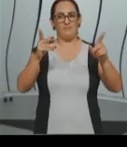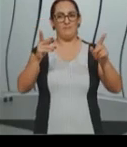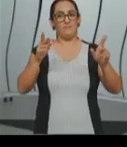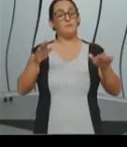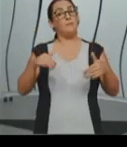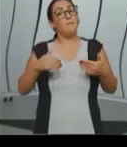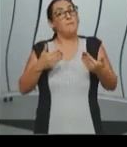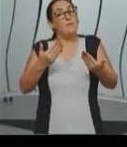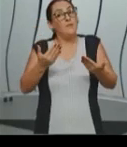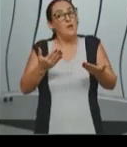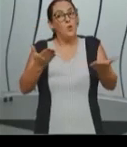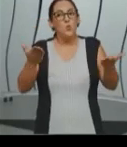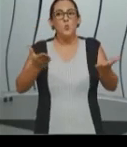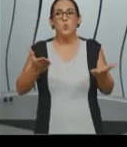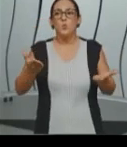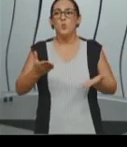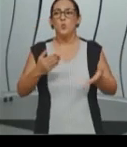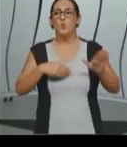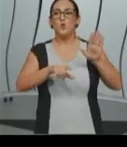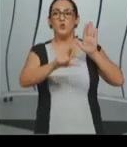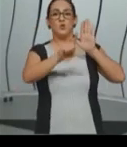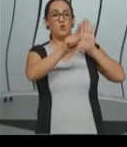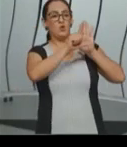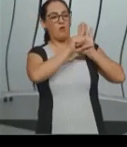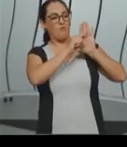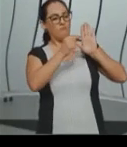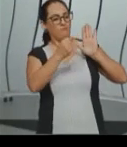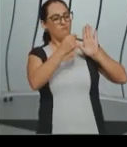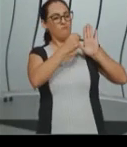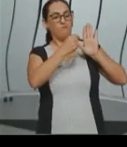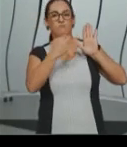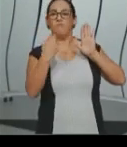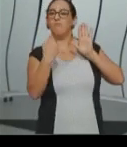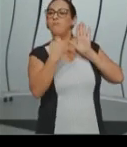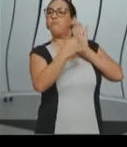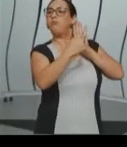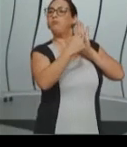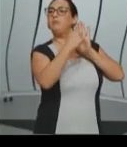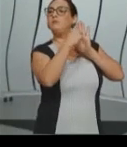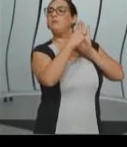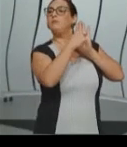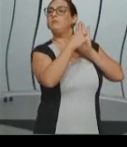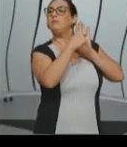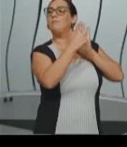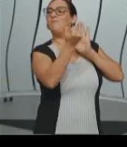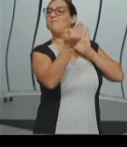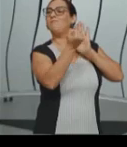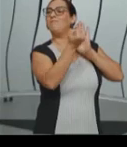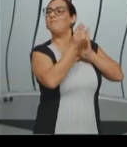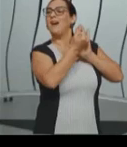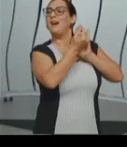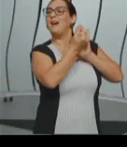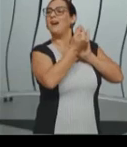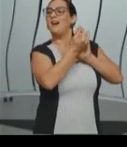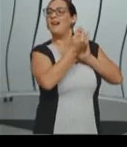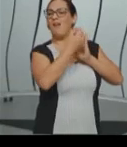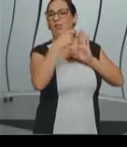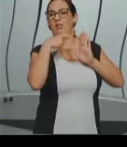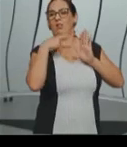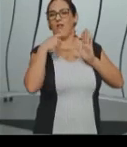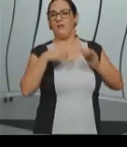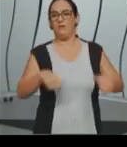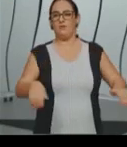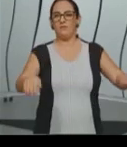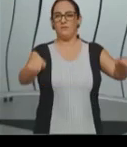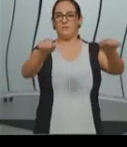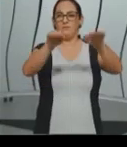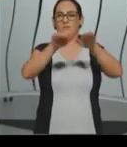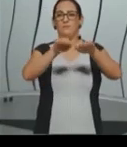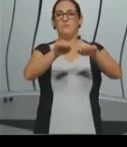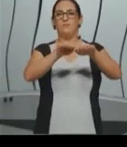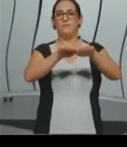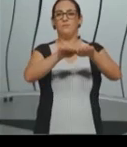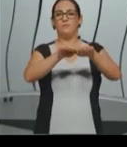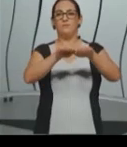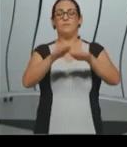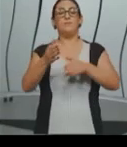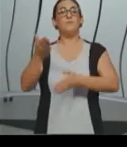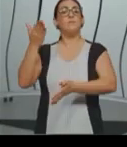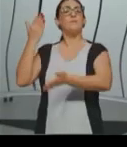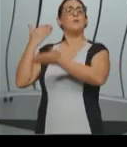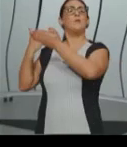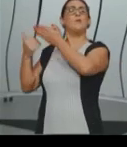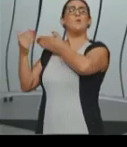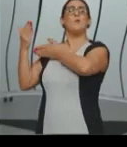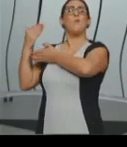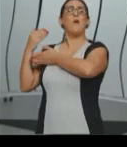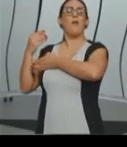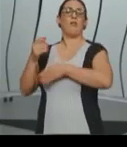na lei, nós temos aí prevista a igualdade de todos. Em um passado histórico, né, se a gente pensar o período medieval, a gente